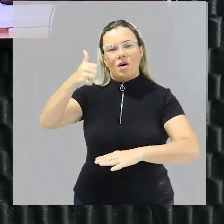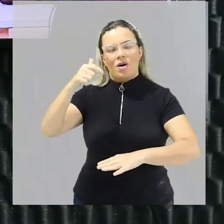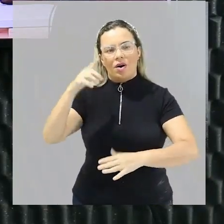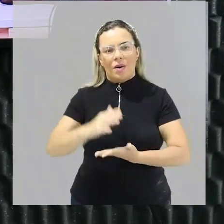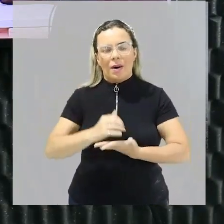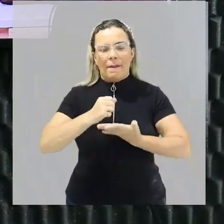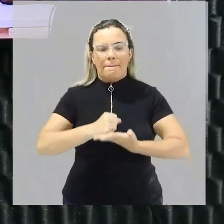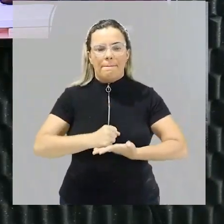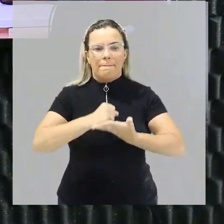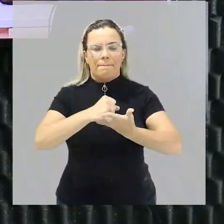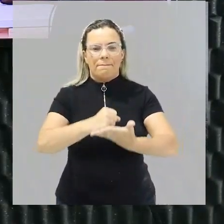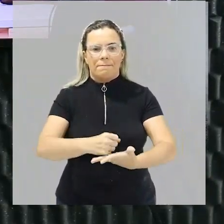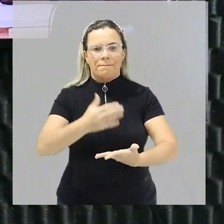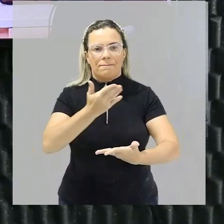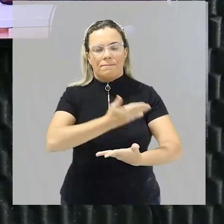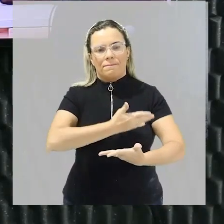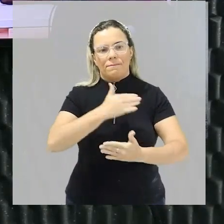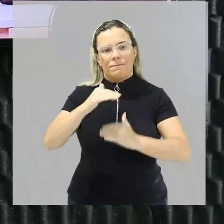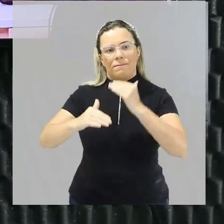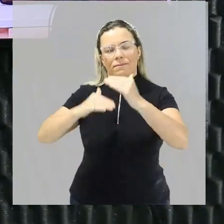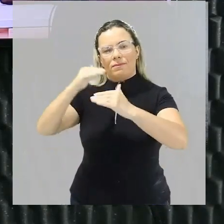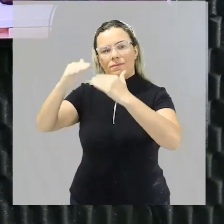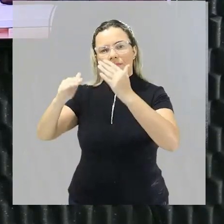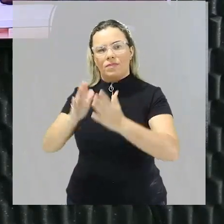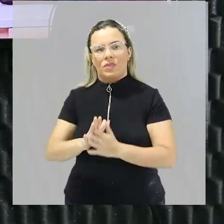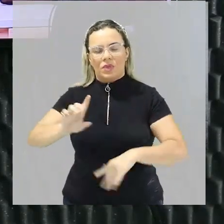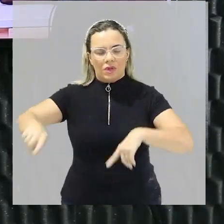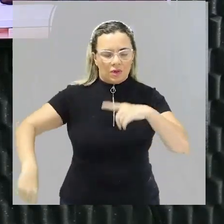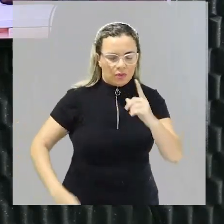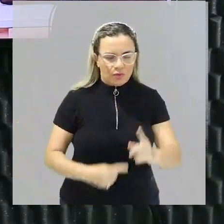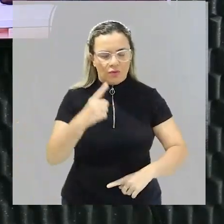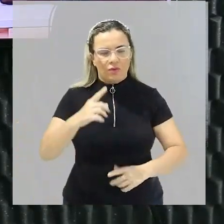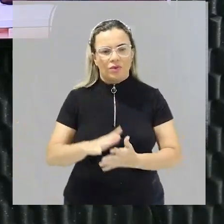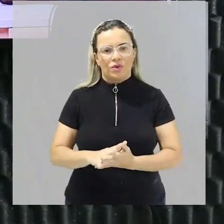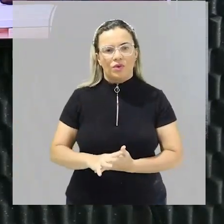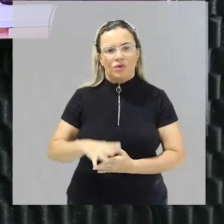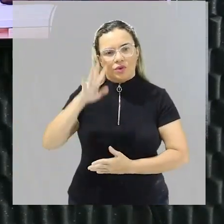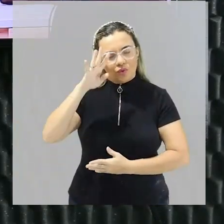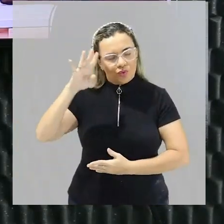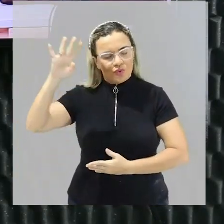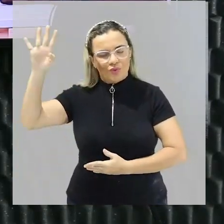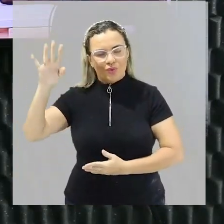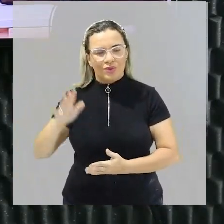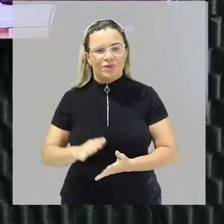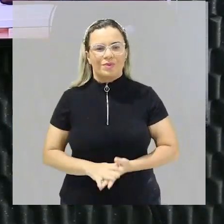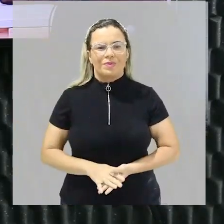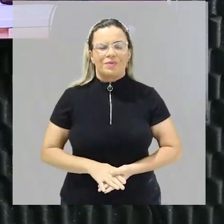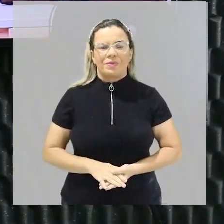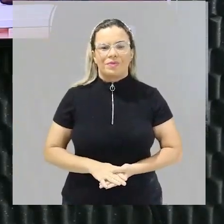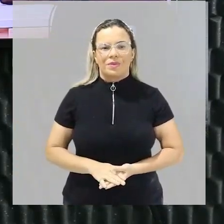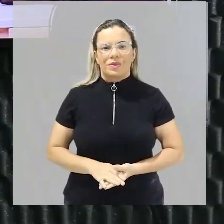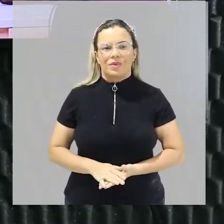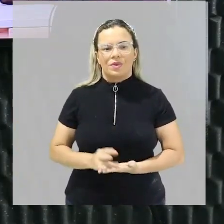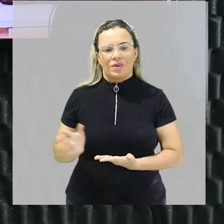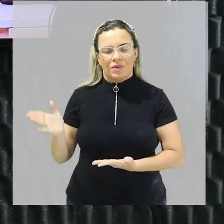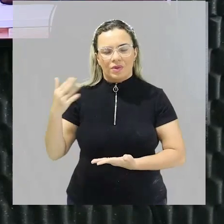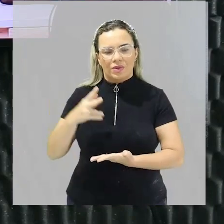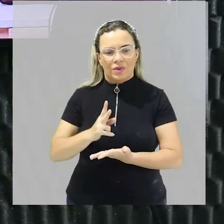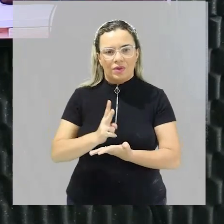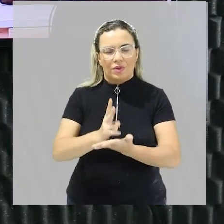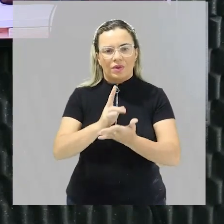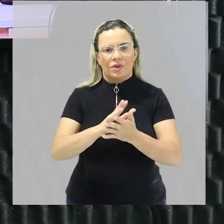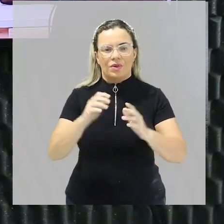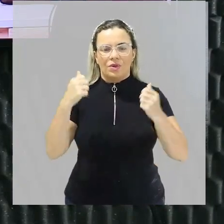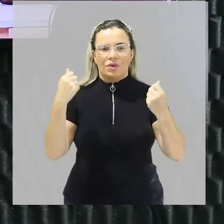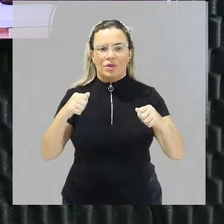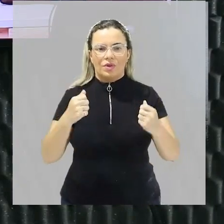também ajudá-los a progredir e ajudá-los também a alcançar os seus sonhos, ok? Então, para a gente continuar aqui, eu preciso que